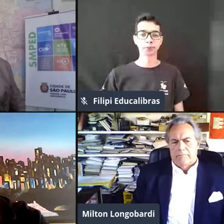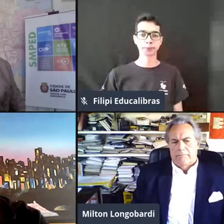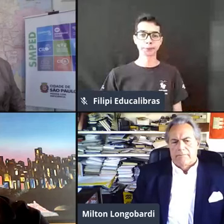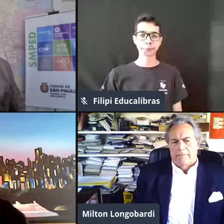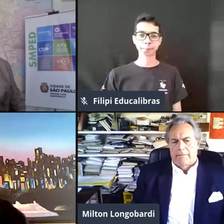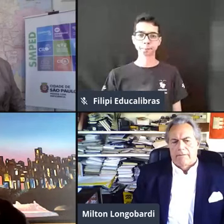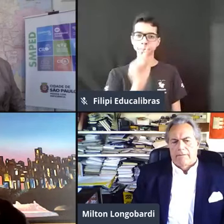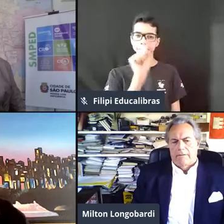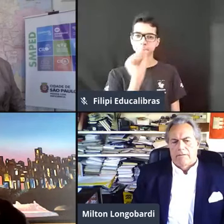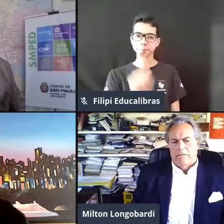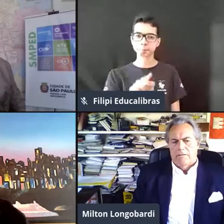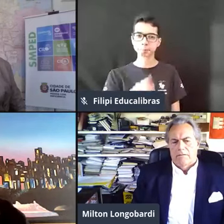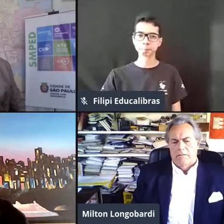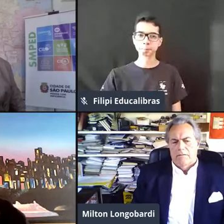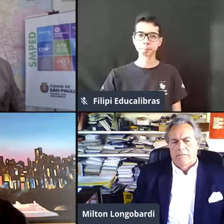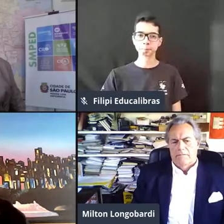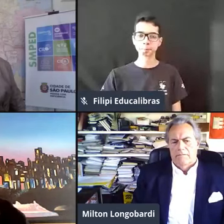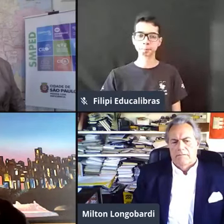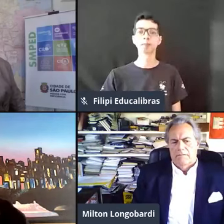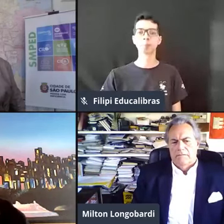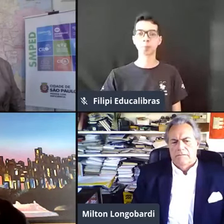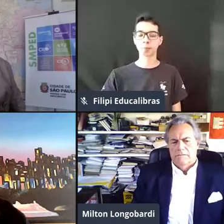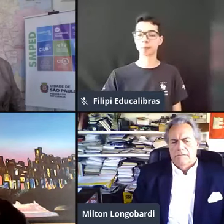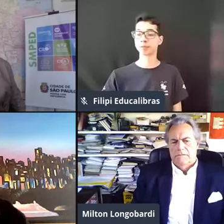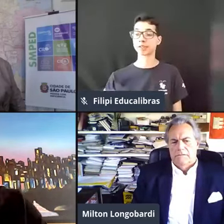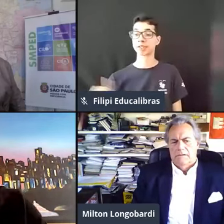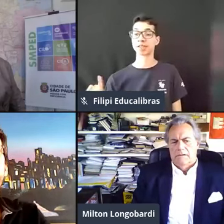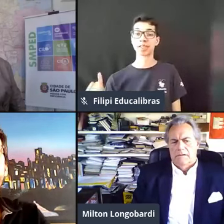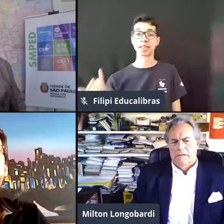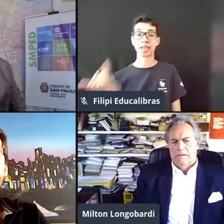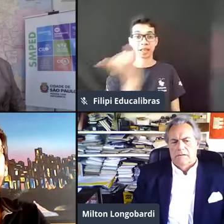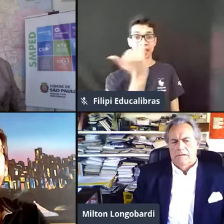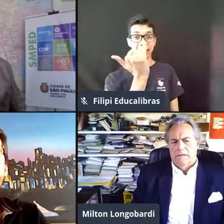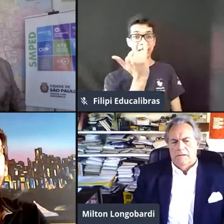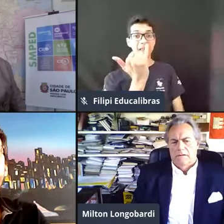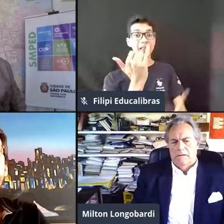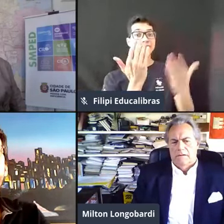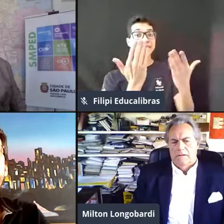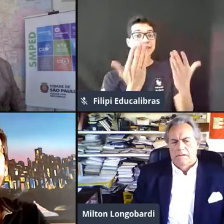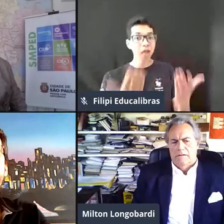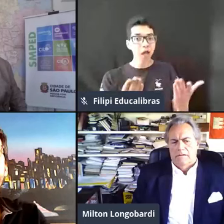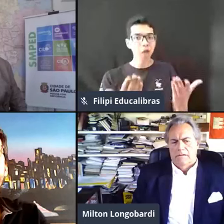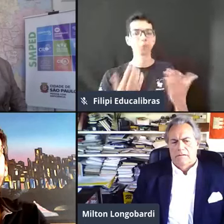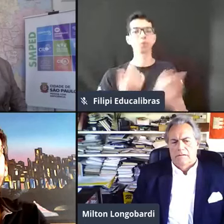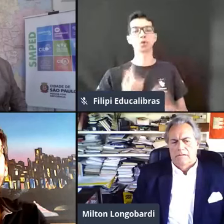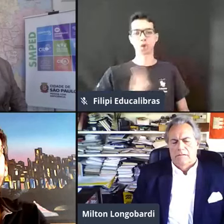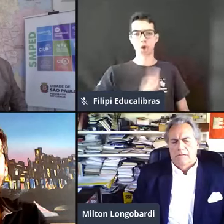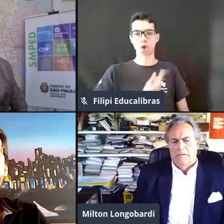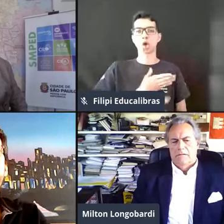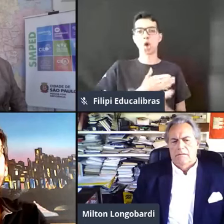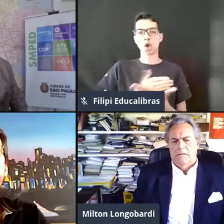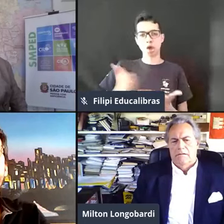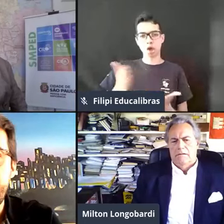Cid, a gente começou a se organizar com diversos